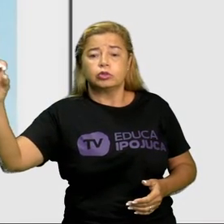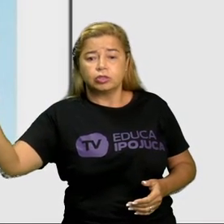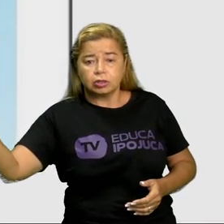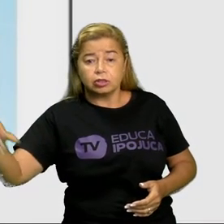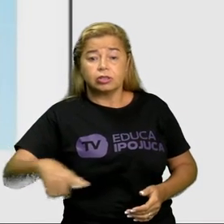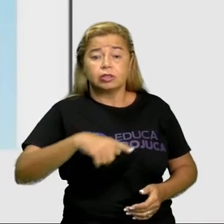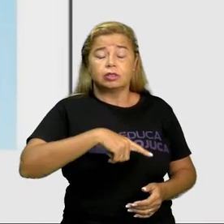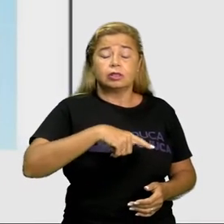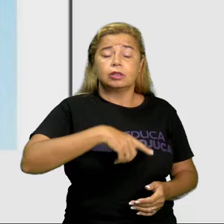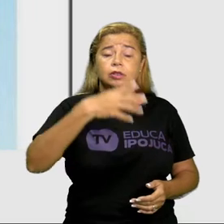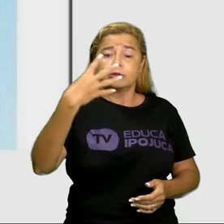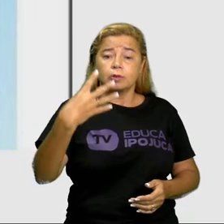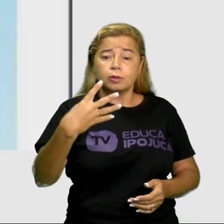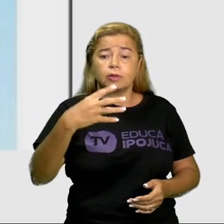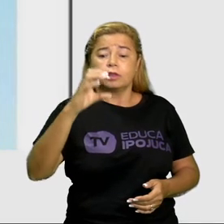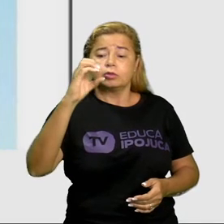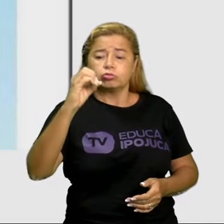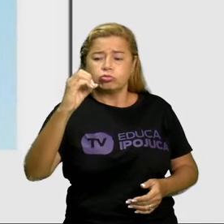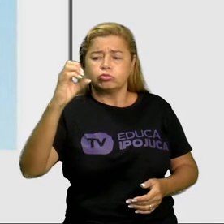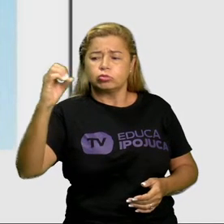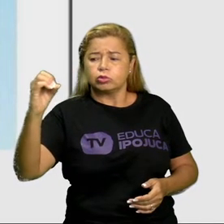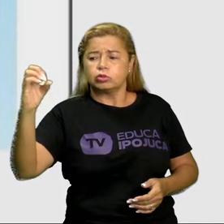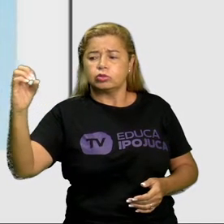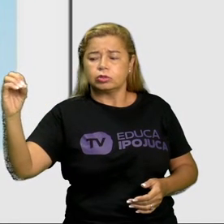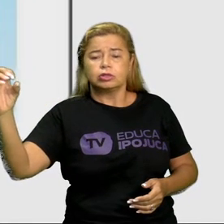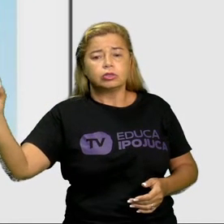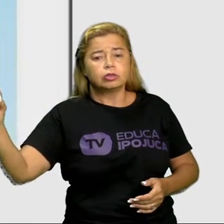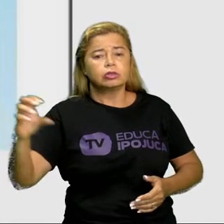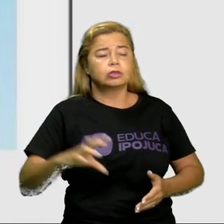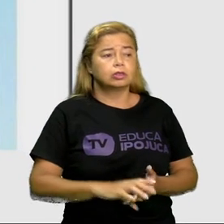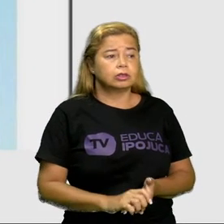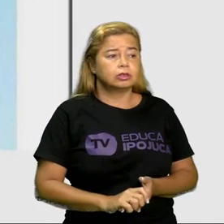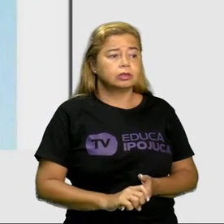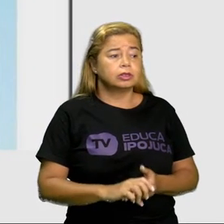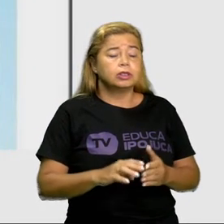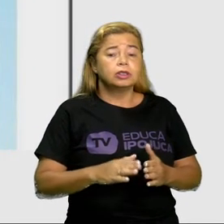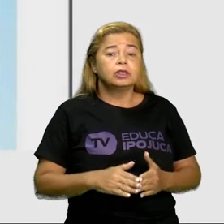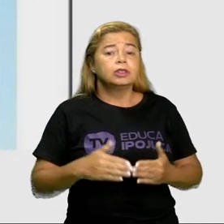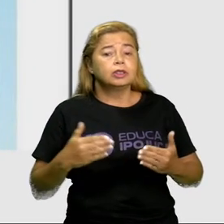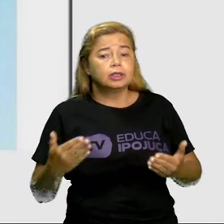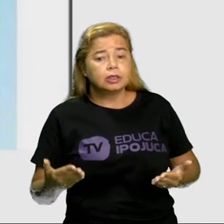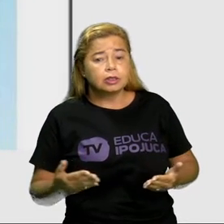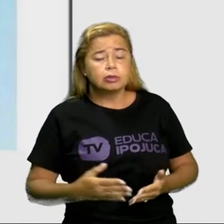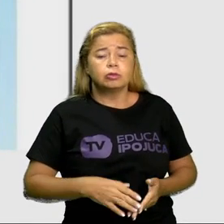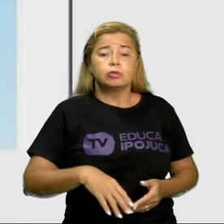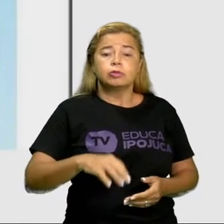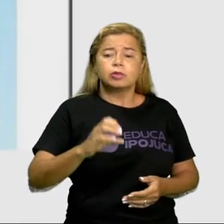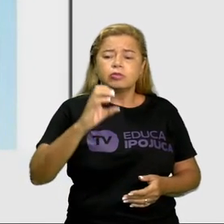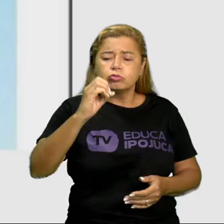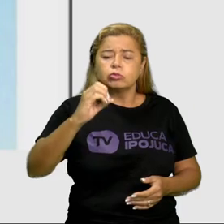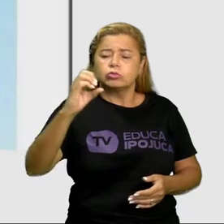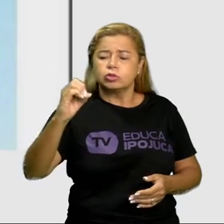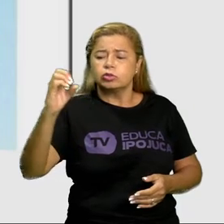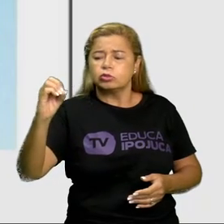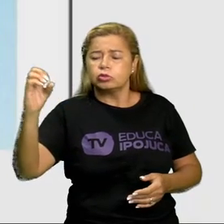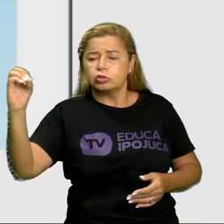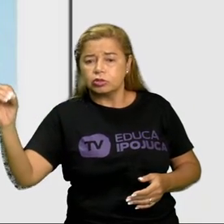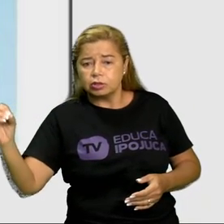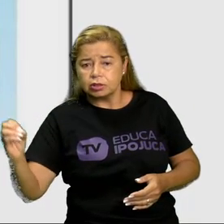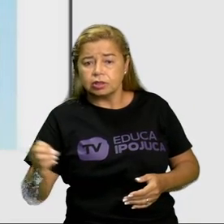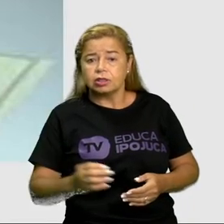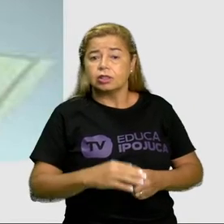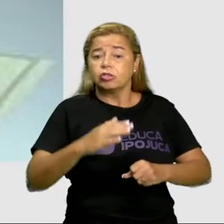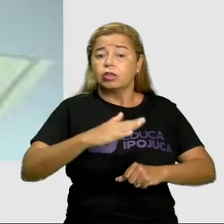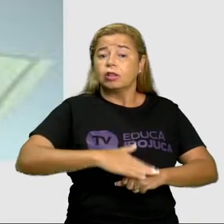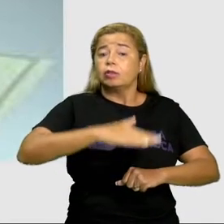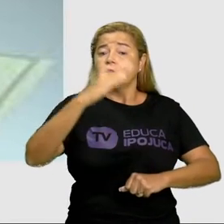ficar com 40 É nesse valor daqui 10 cada vez mais quanto mais era estiver vai acrescentar um